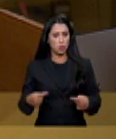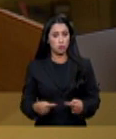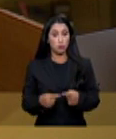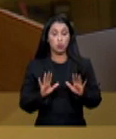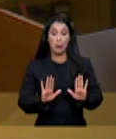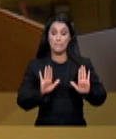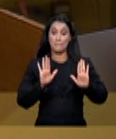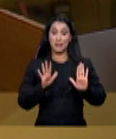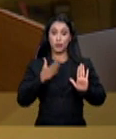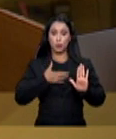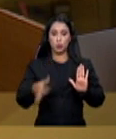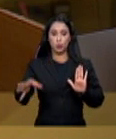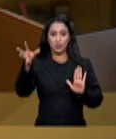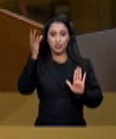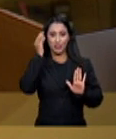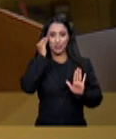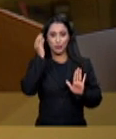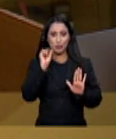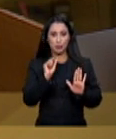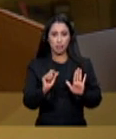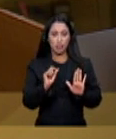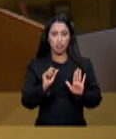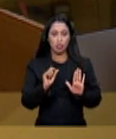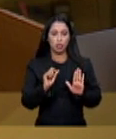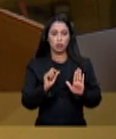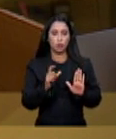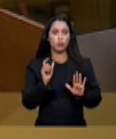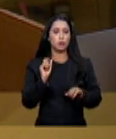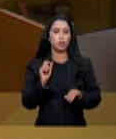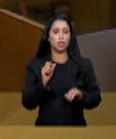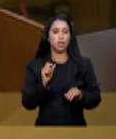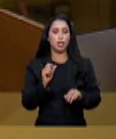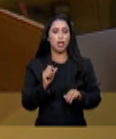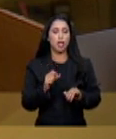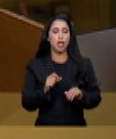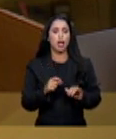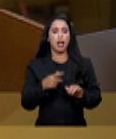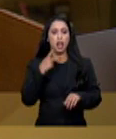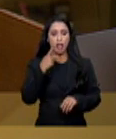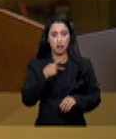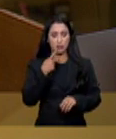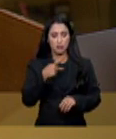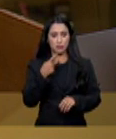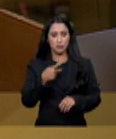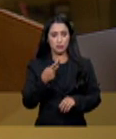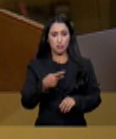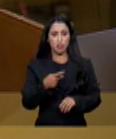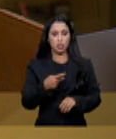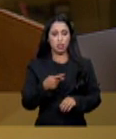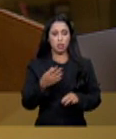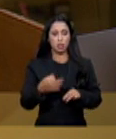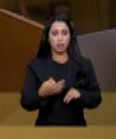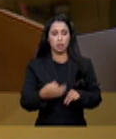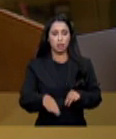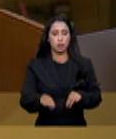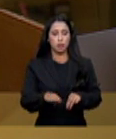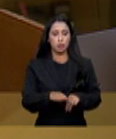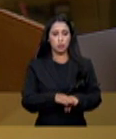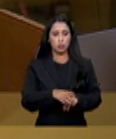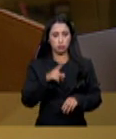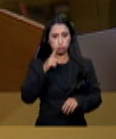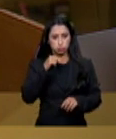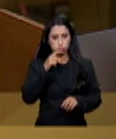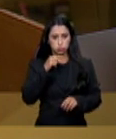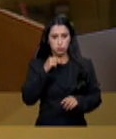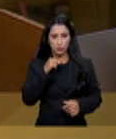Mas, a meu ver, tanto a explicitação do ministro Gilmar Mendes quanto ao